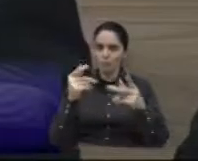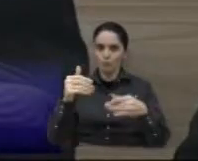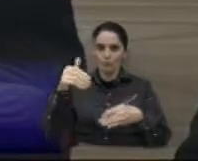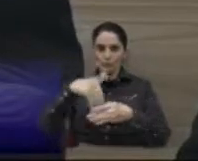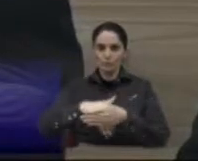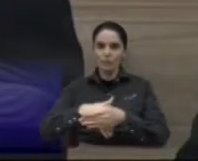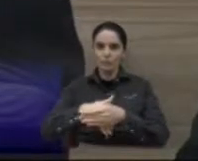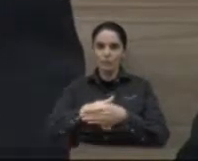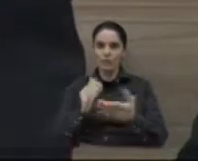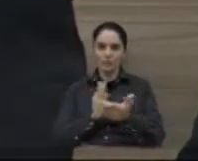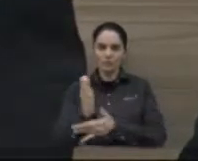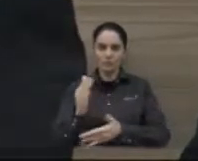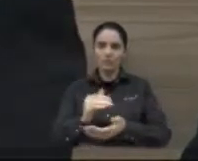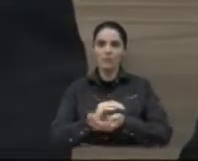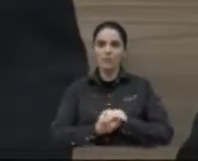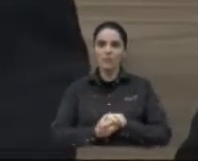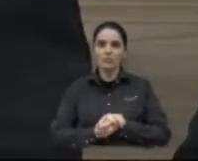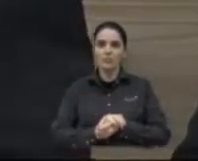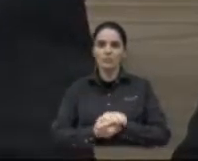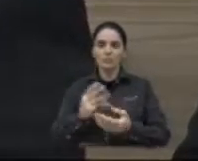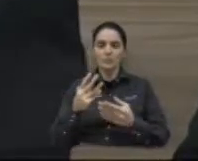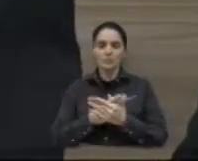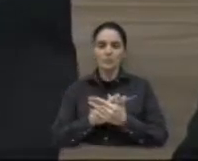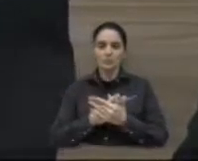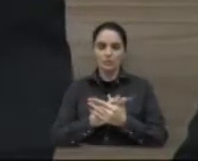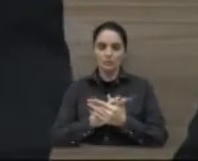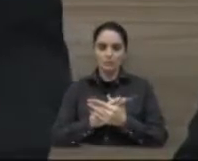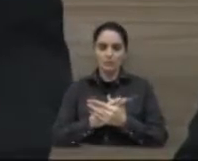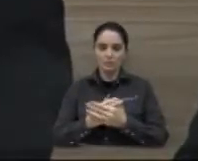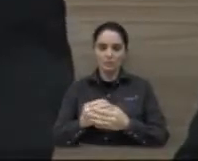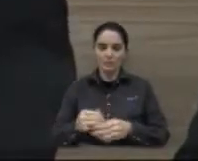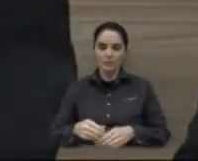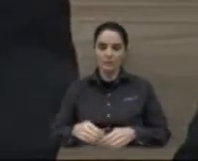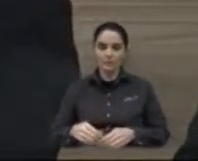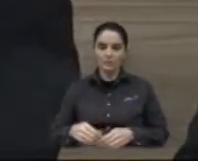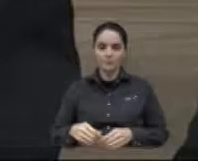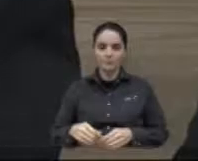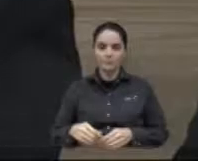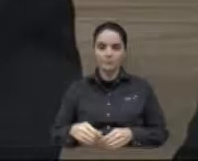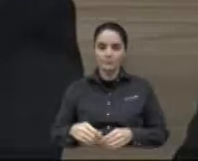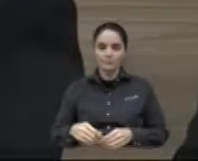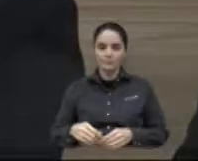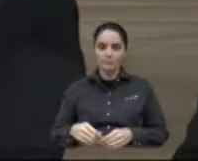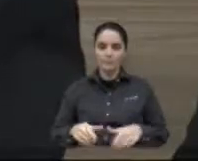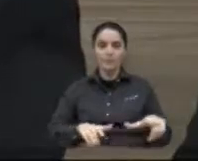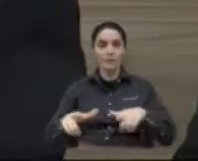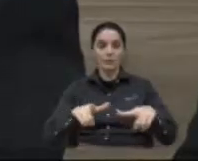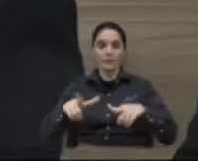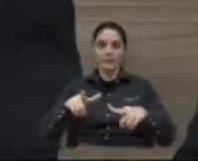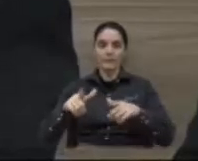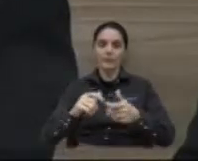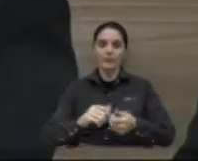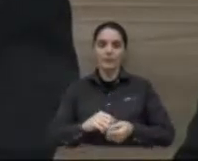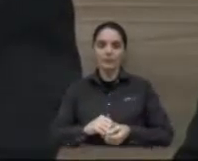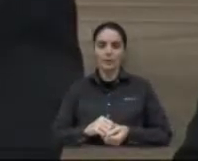senhores vereadores para que a Câmara Municipal possa exercer o seu trabalho